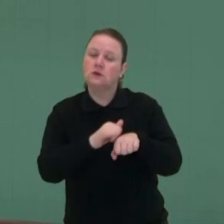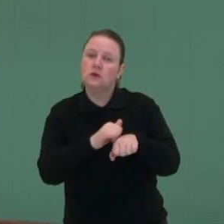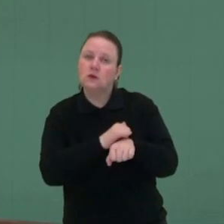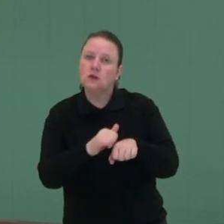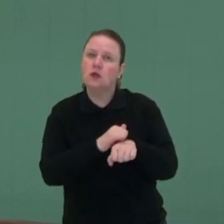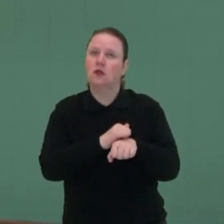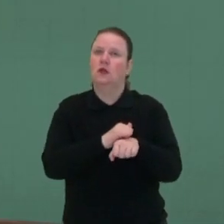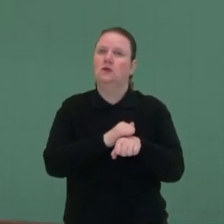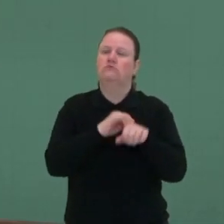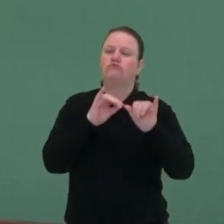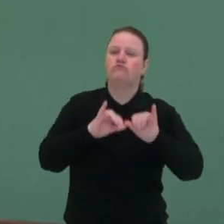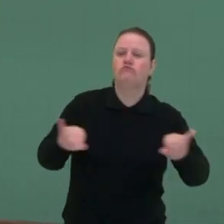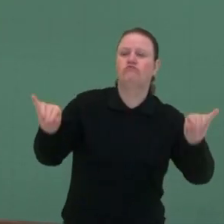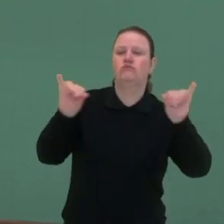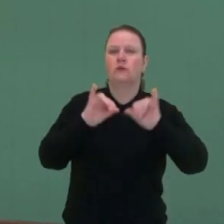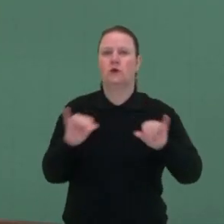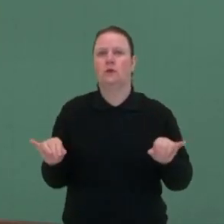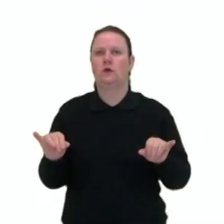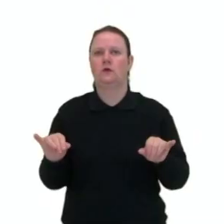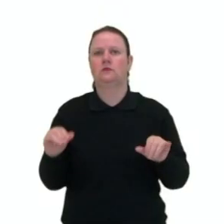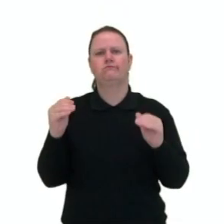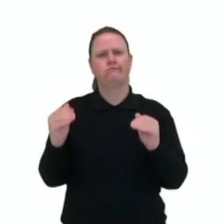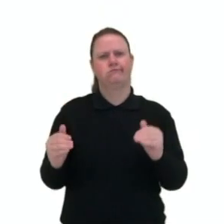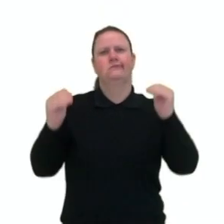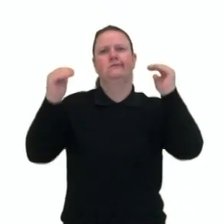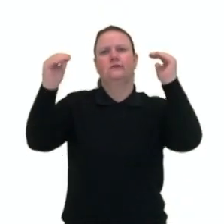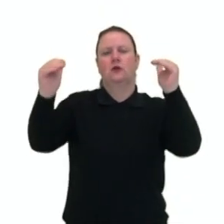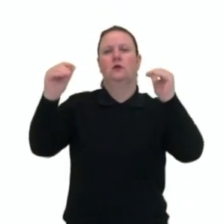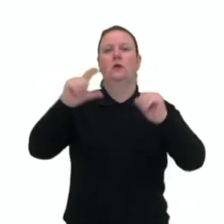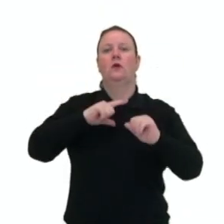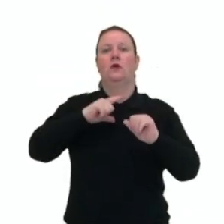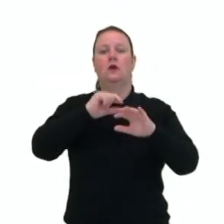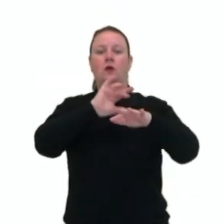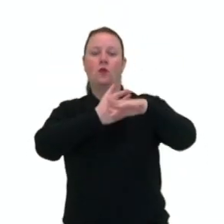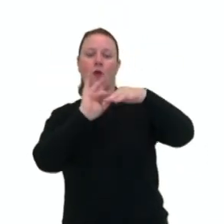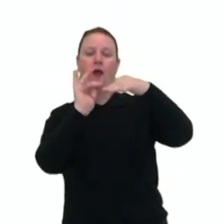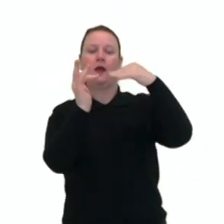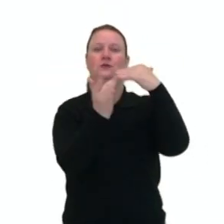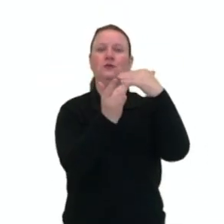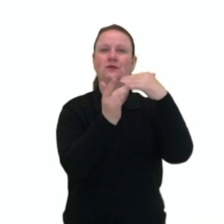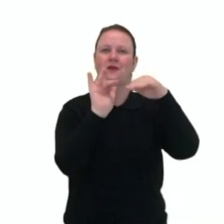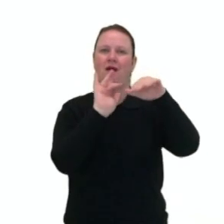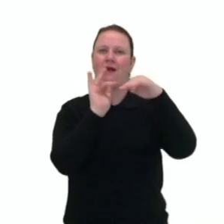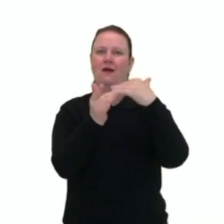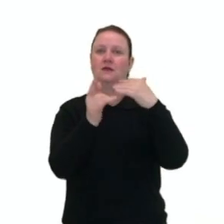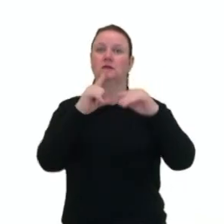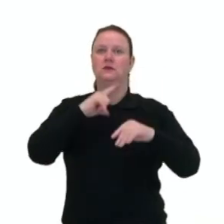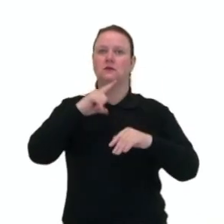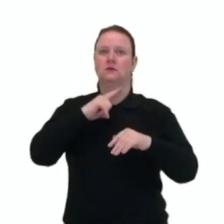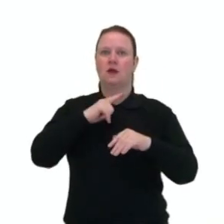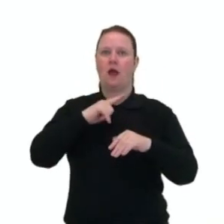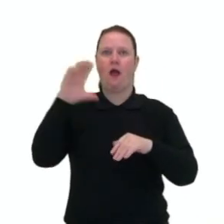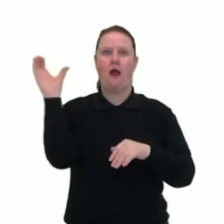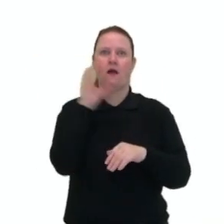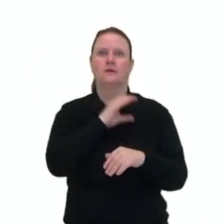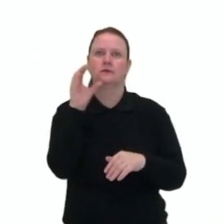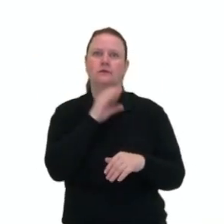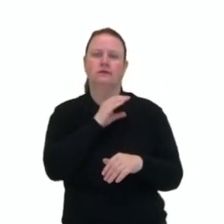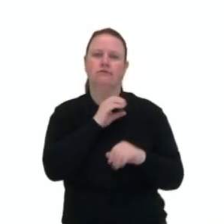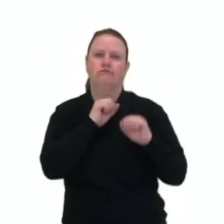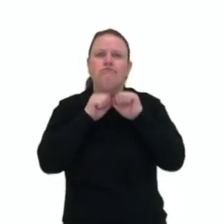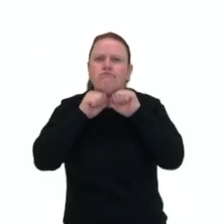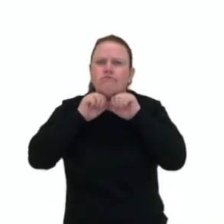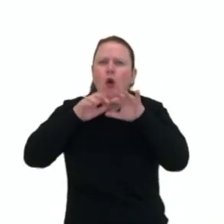mais variadas e o grande peso hoje são das redes sociais, porque elas têm um alcance rápido e muito